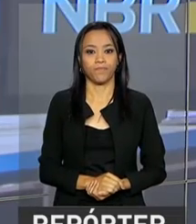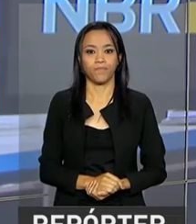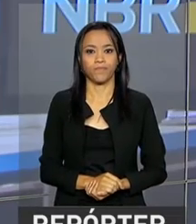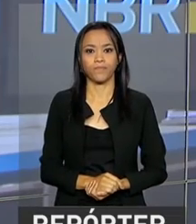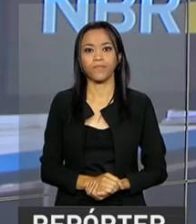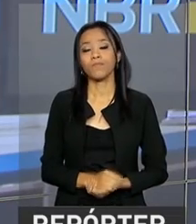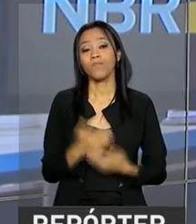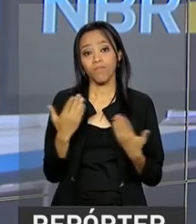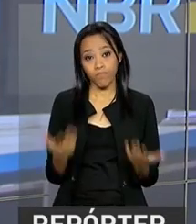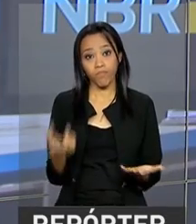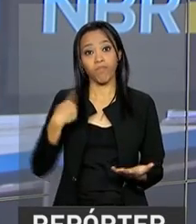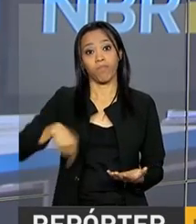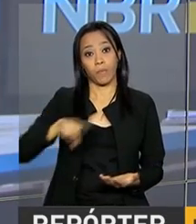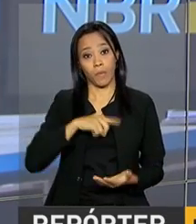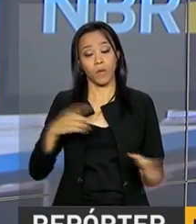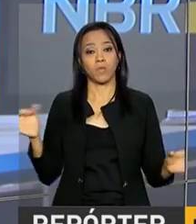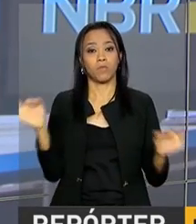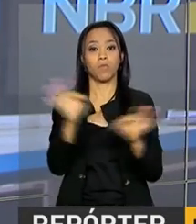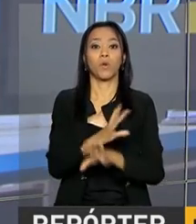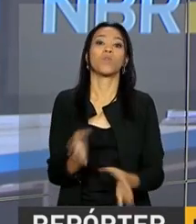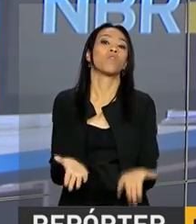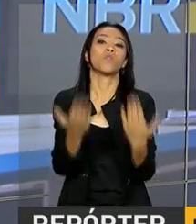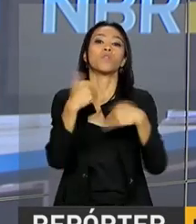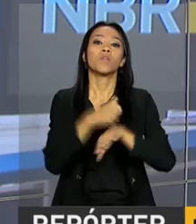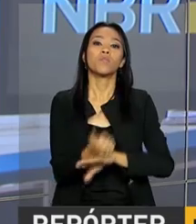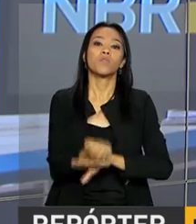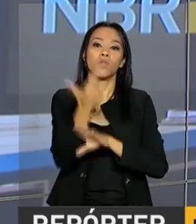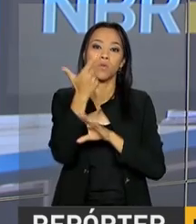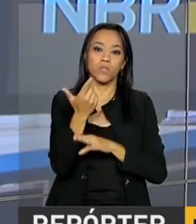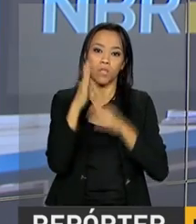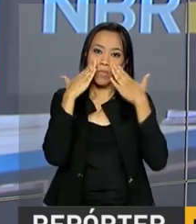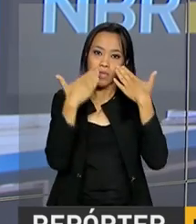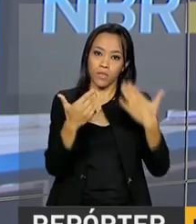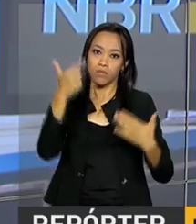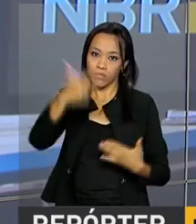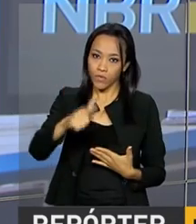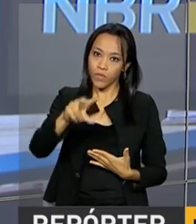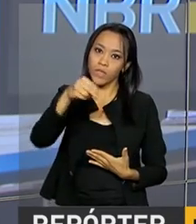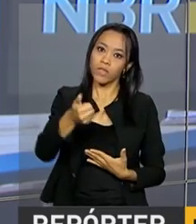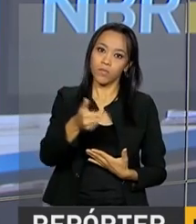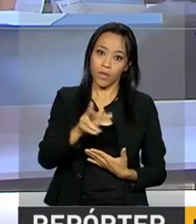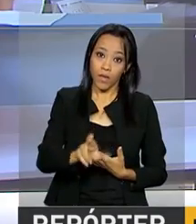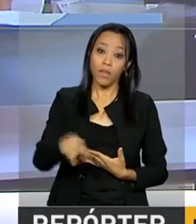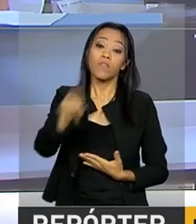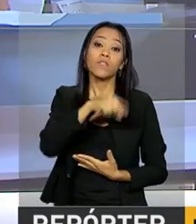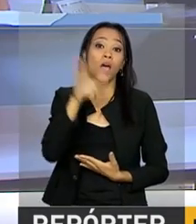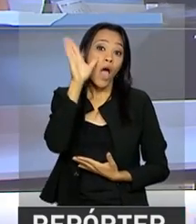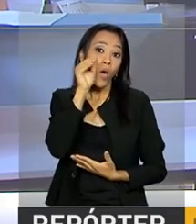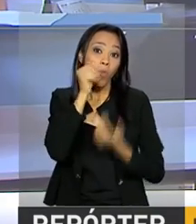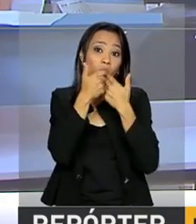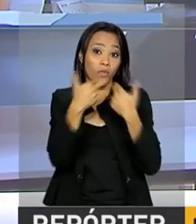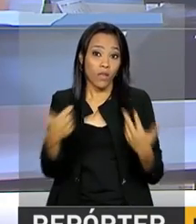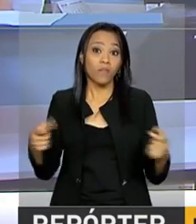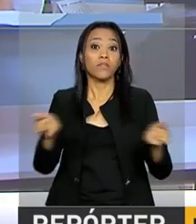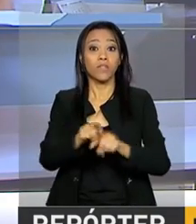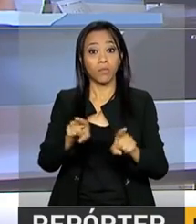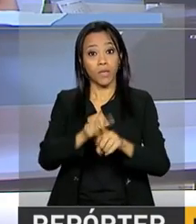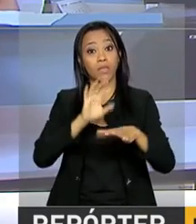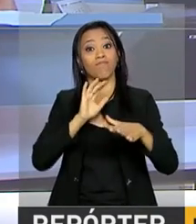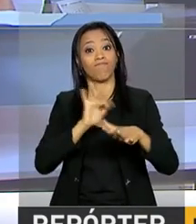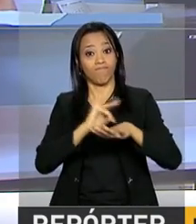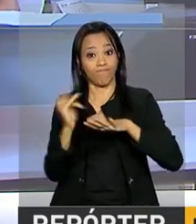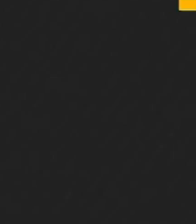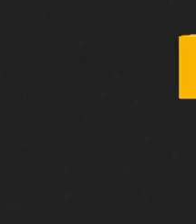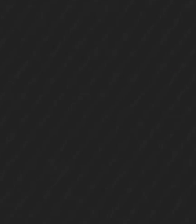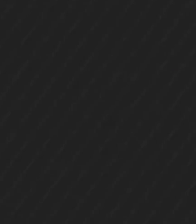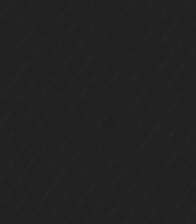bom nós estamos por aqui voltamos ao meio-dia na próxima edição do repórter nbr acompanhe as novidades também em nossas redes